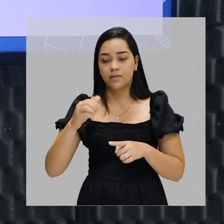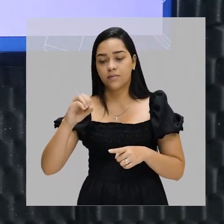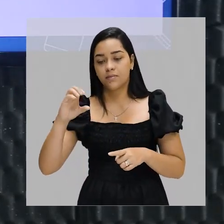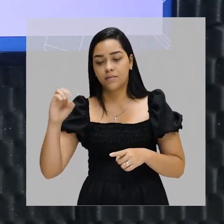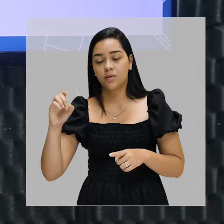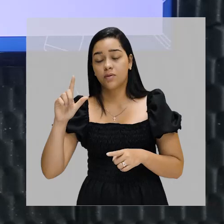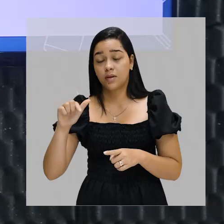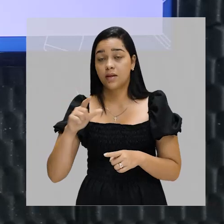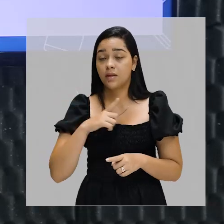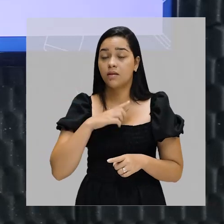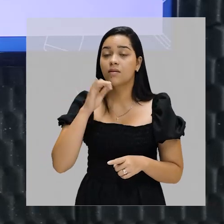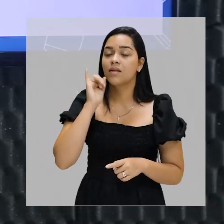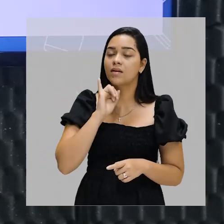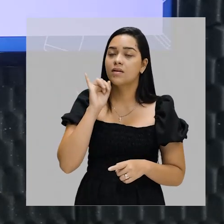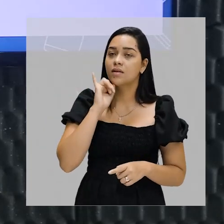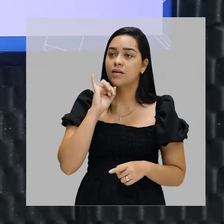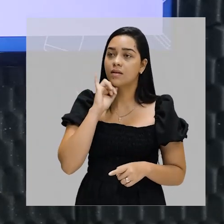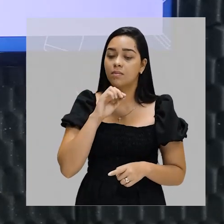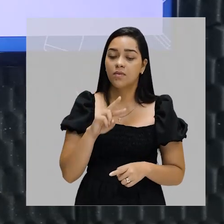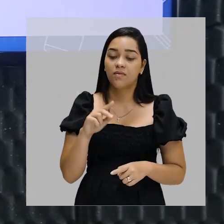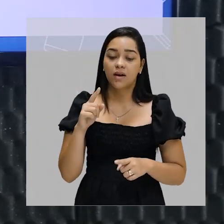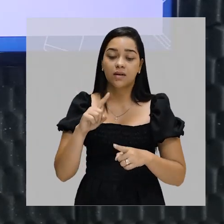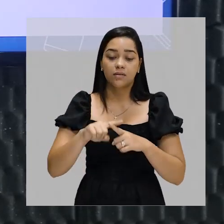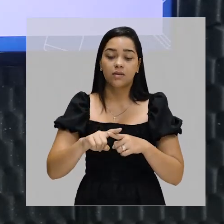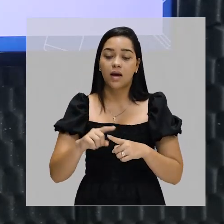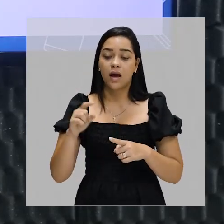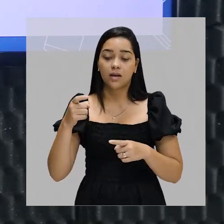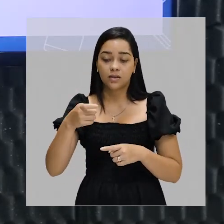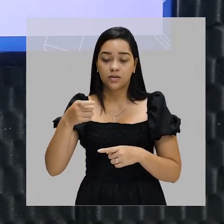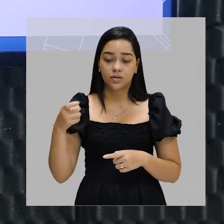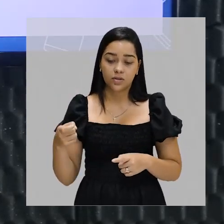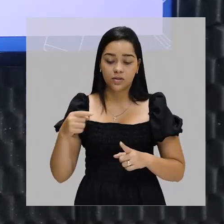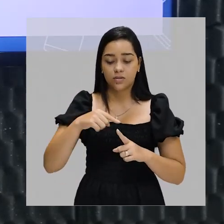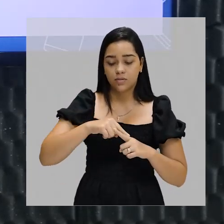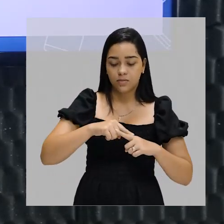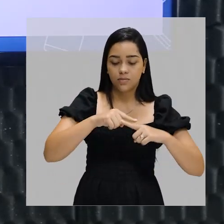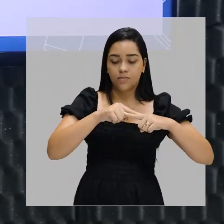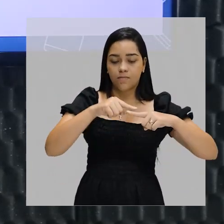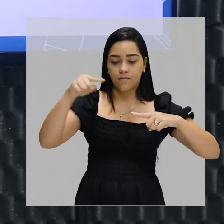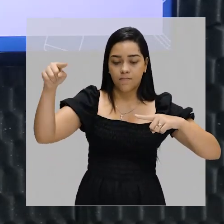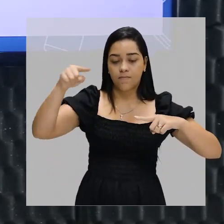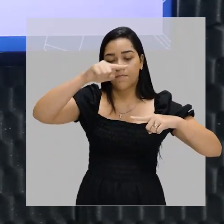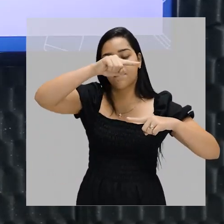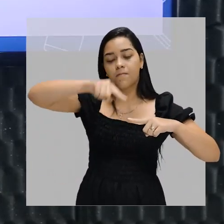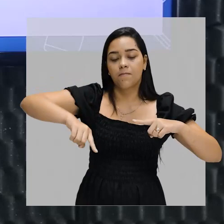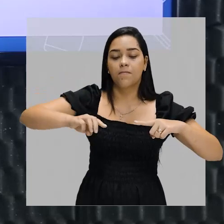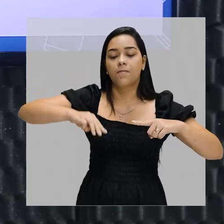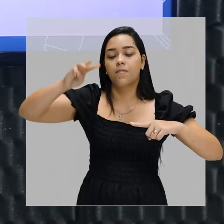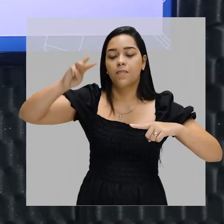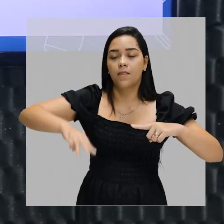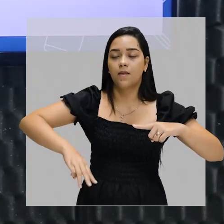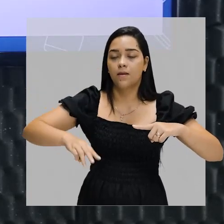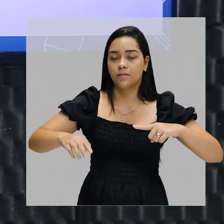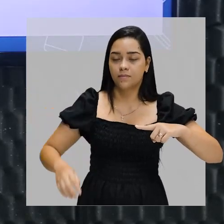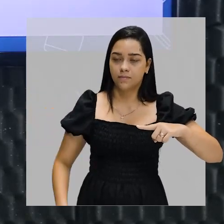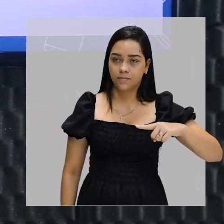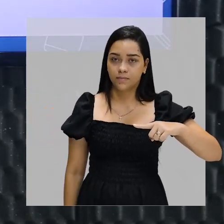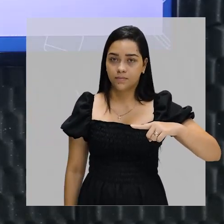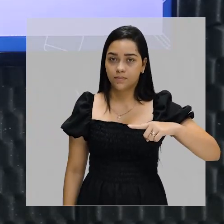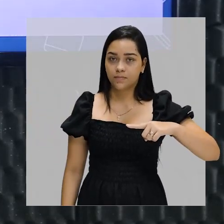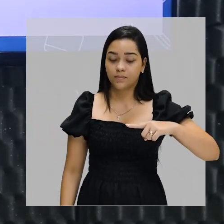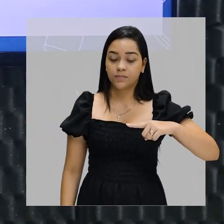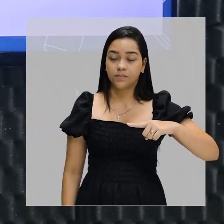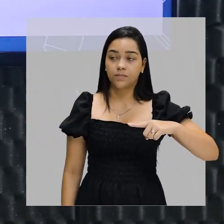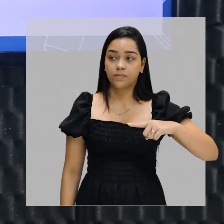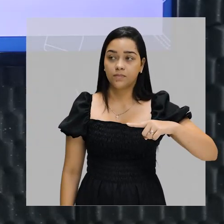do nosso exemplo, vai equivaler a x. Regra de 3 simples, quem vai ser x? Meios pelo extremo.